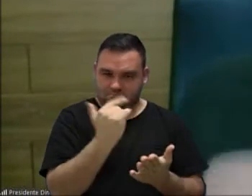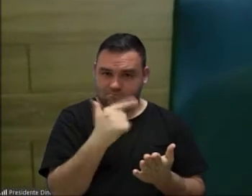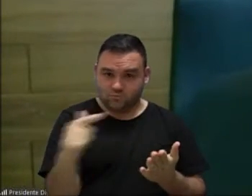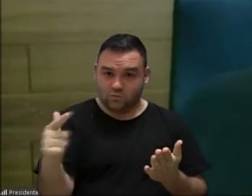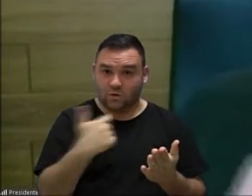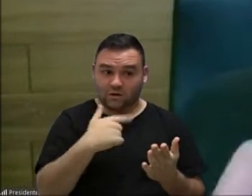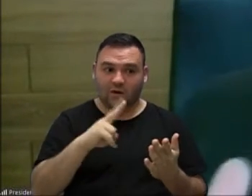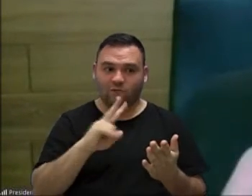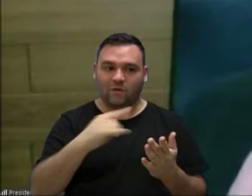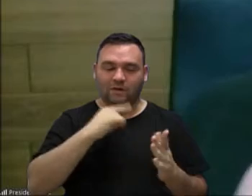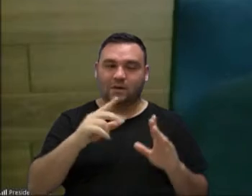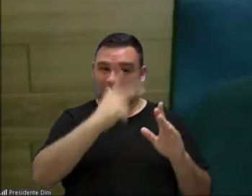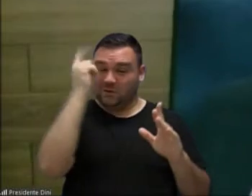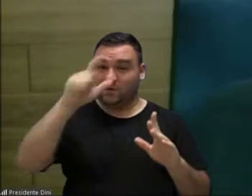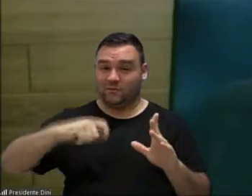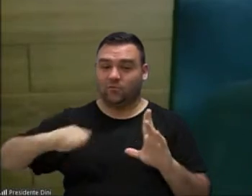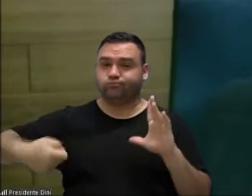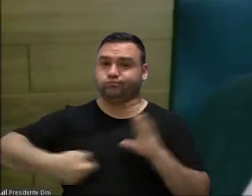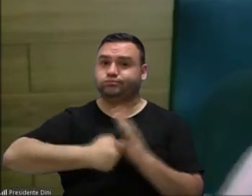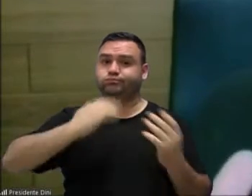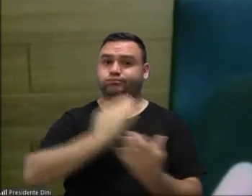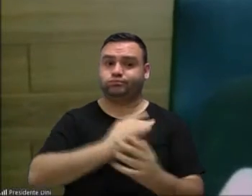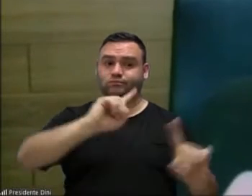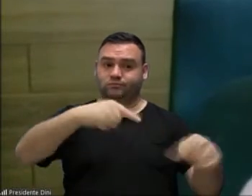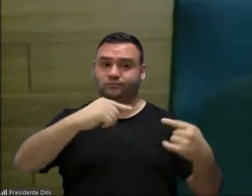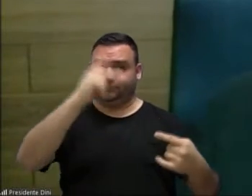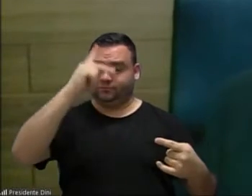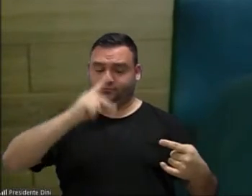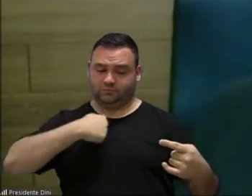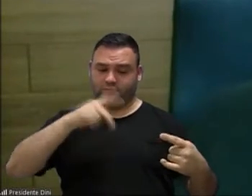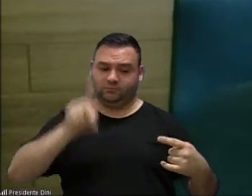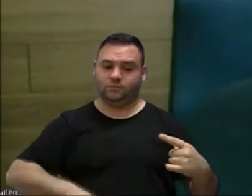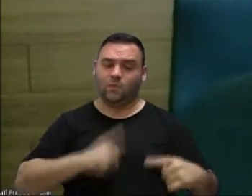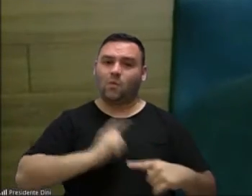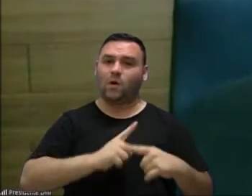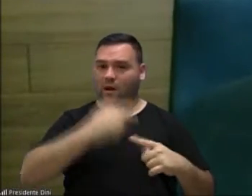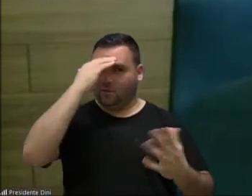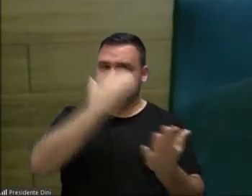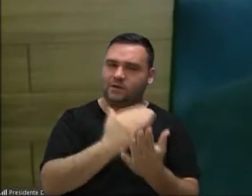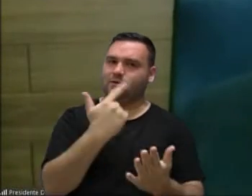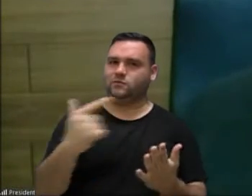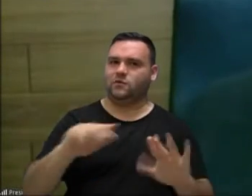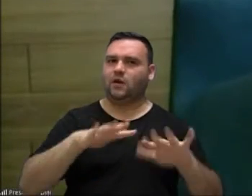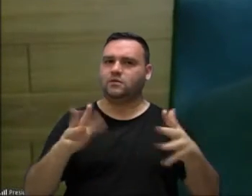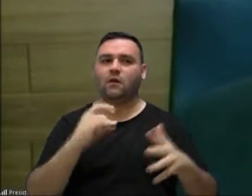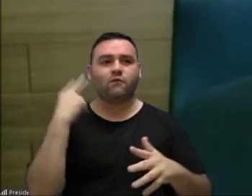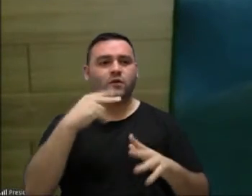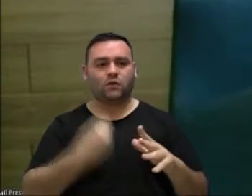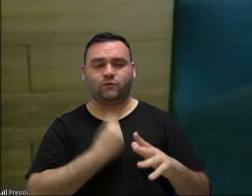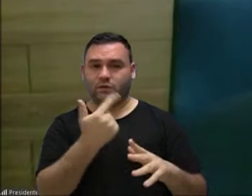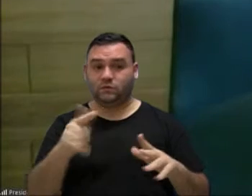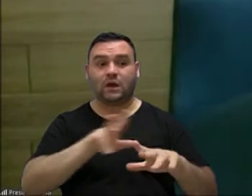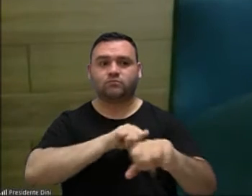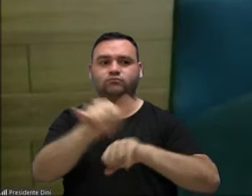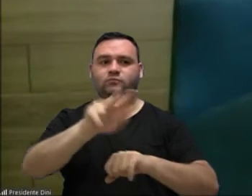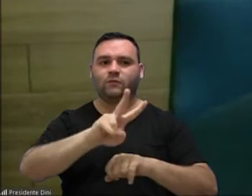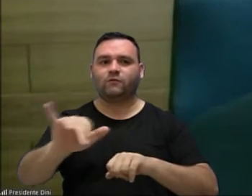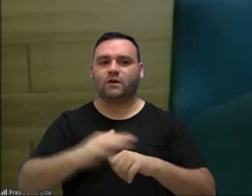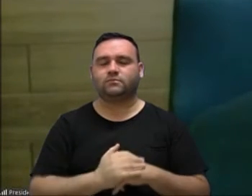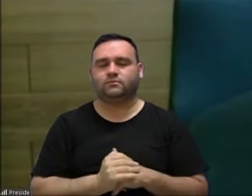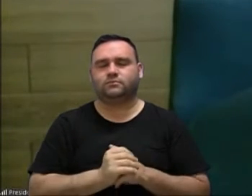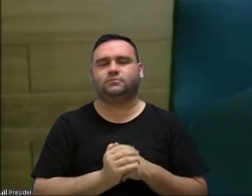eu vou ser alguém vai entrar contra o presidente por não estar cumprindo então os vereadores que não estão vão ficar com falta